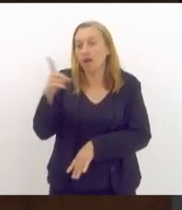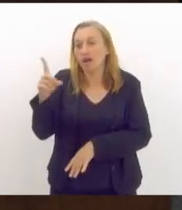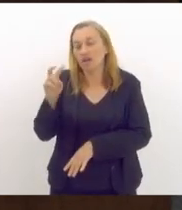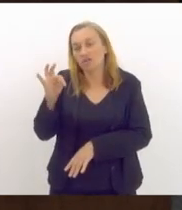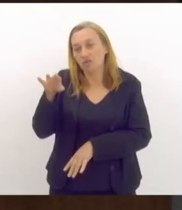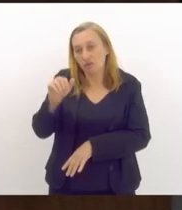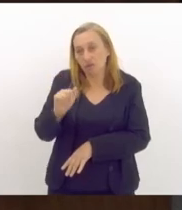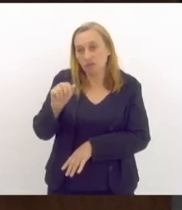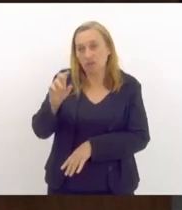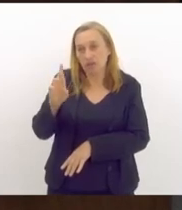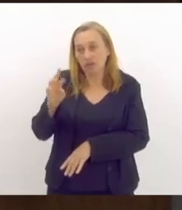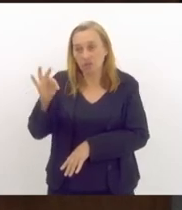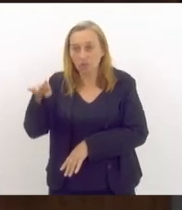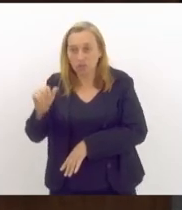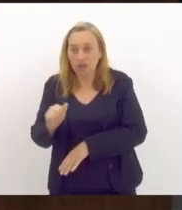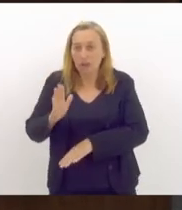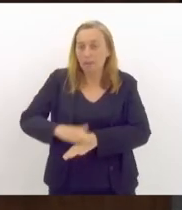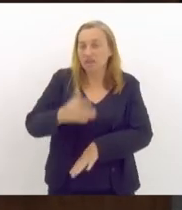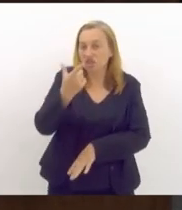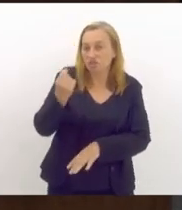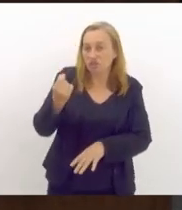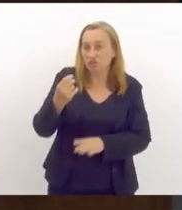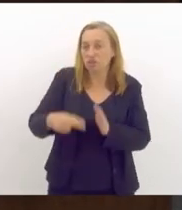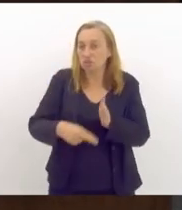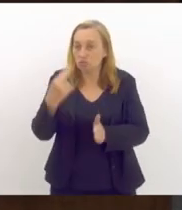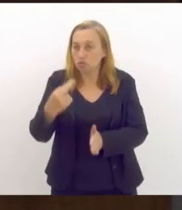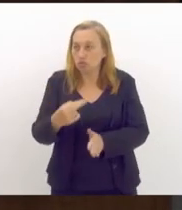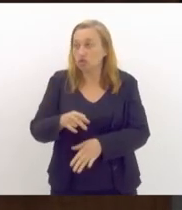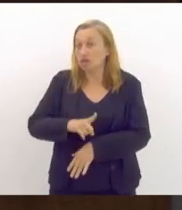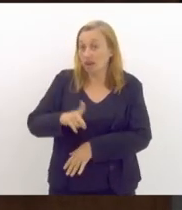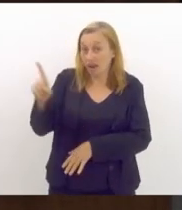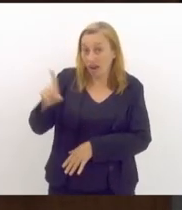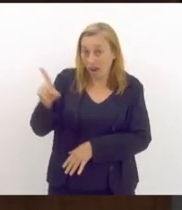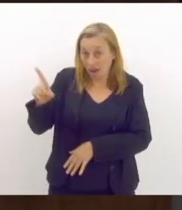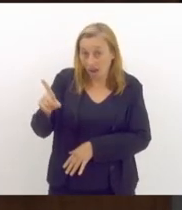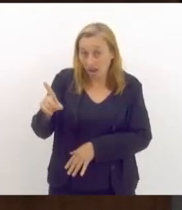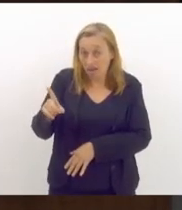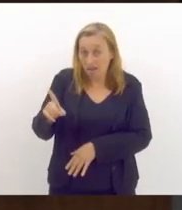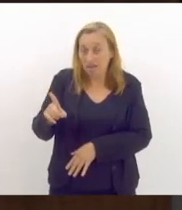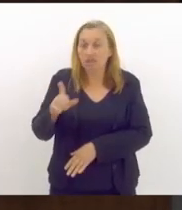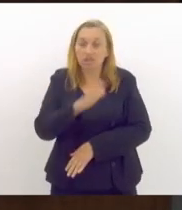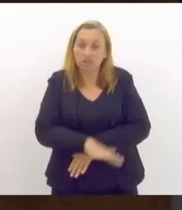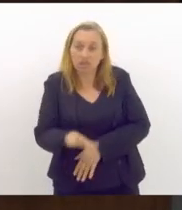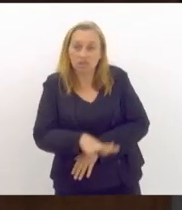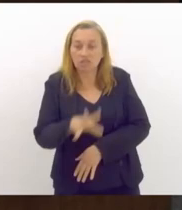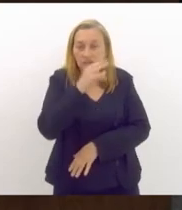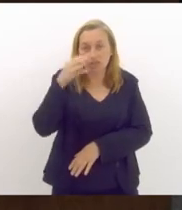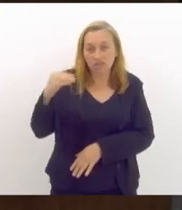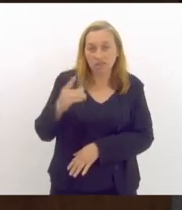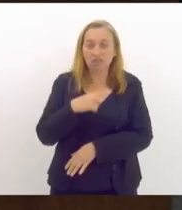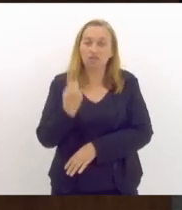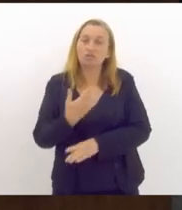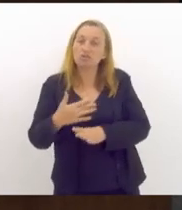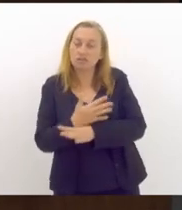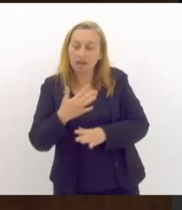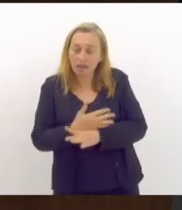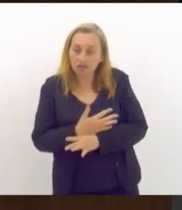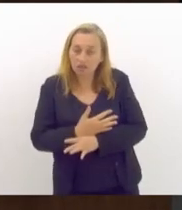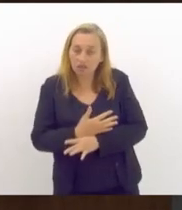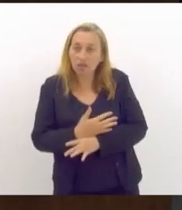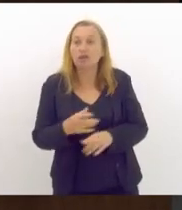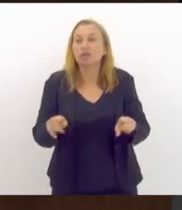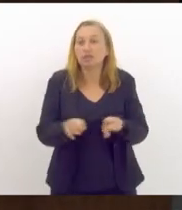já fizemos mais de 20 cirurgia de escoliose e crianças e adolescentes na nossa cidade